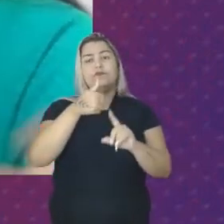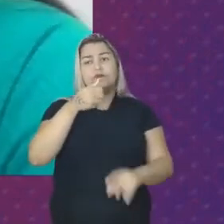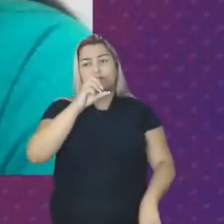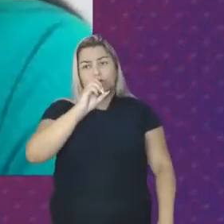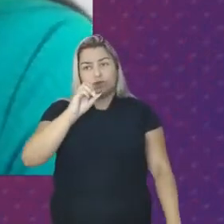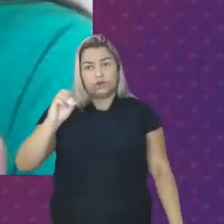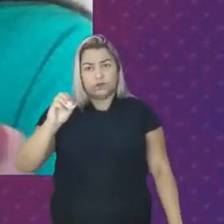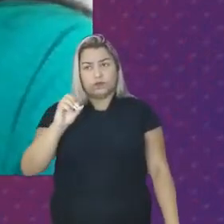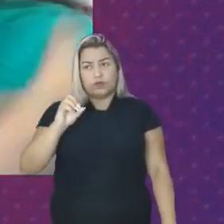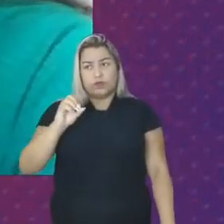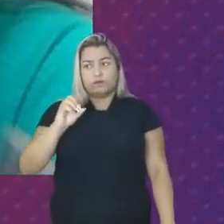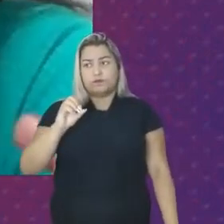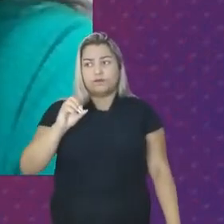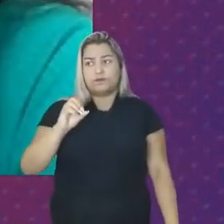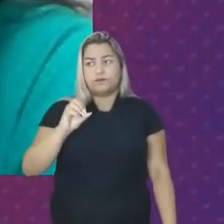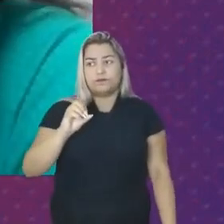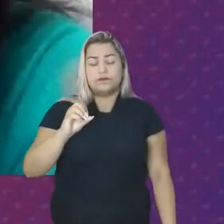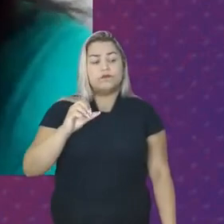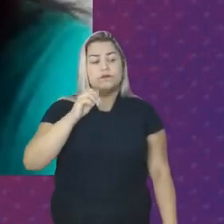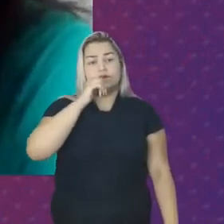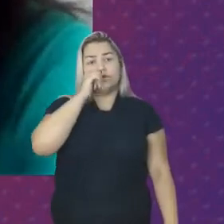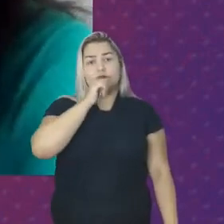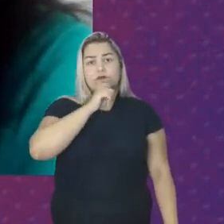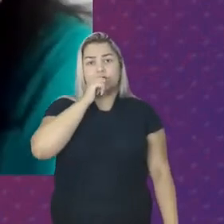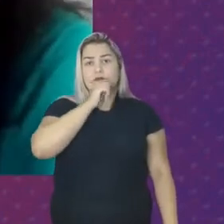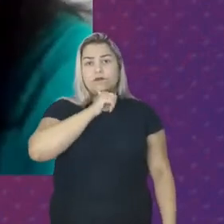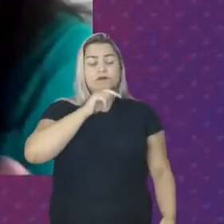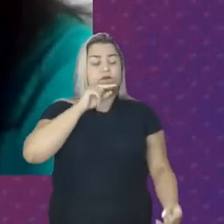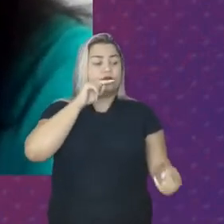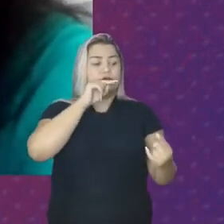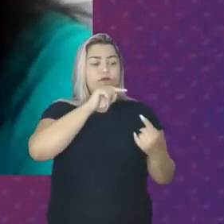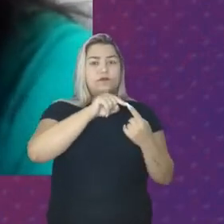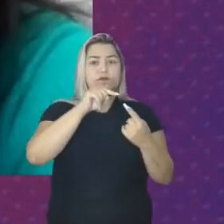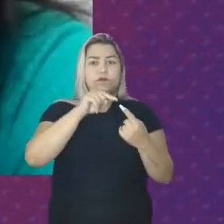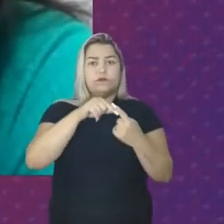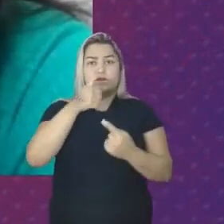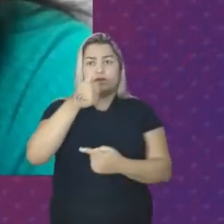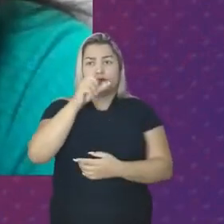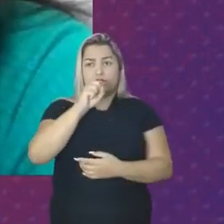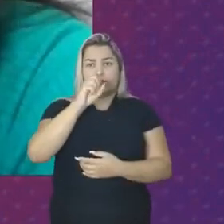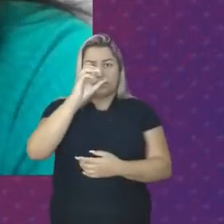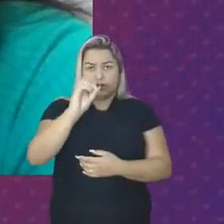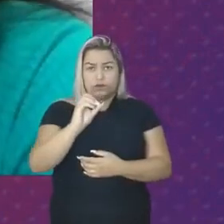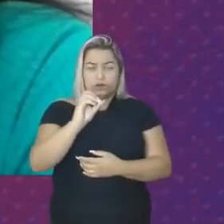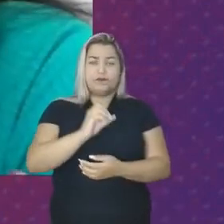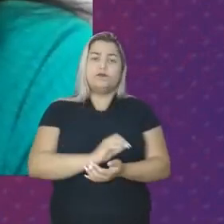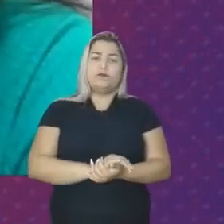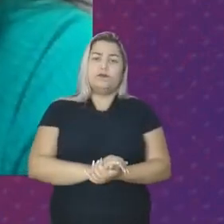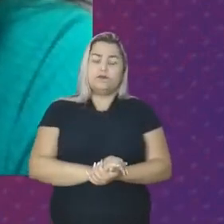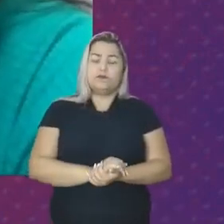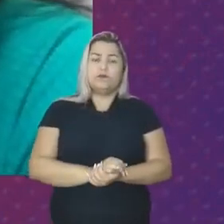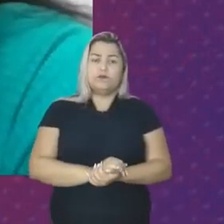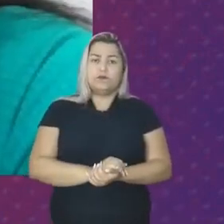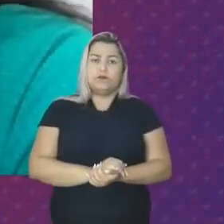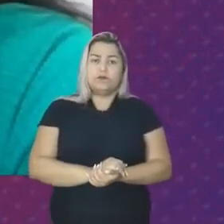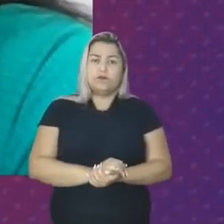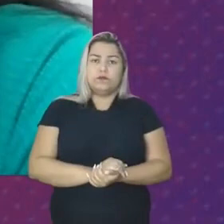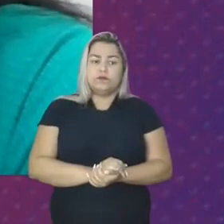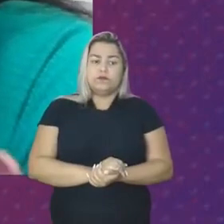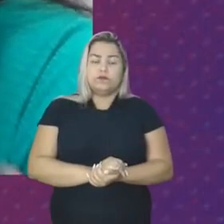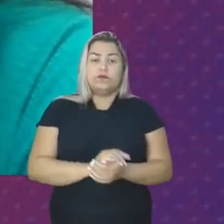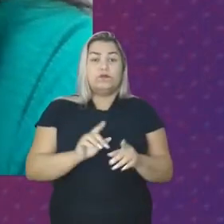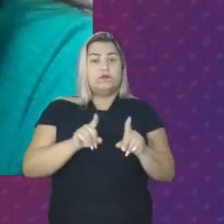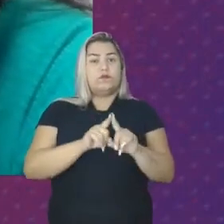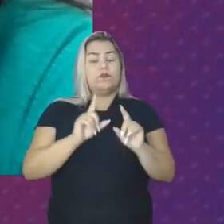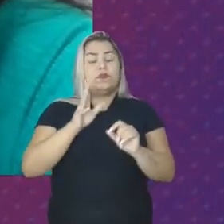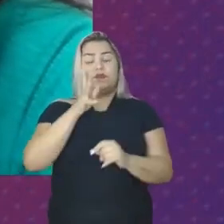100, quanto as mulheres que entram em contato pelo Ligue 180. Então, quando você liga hoje, além